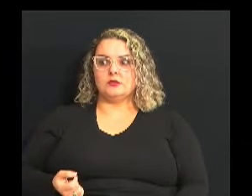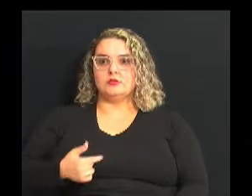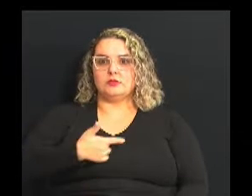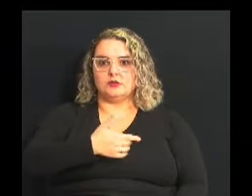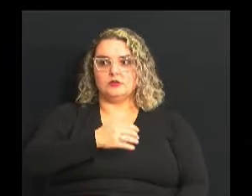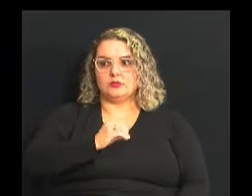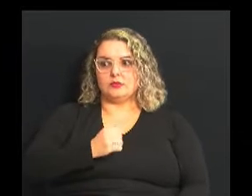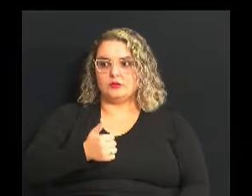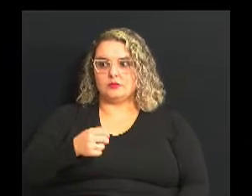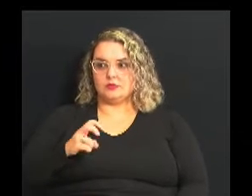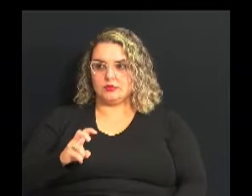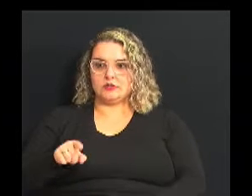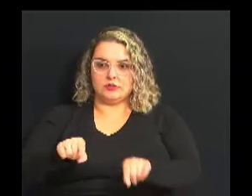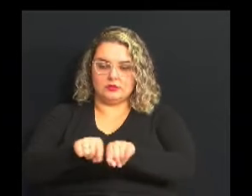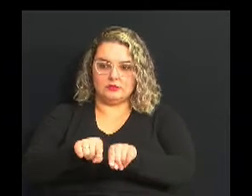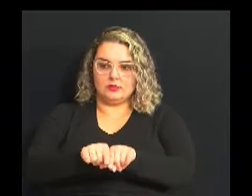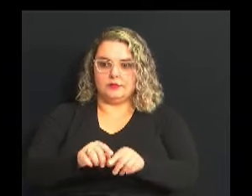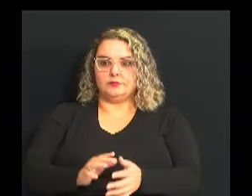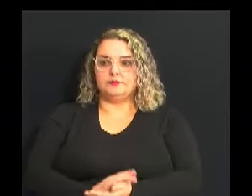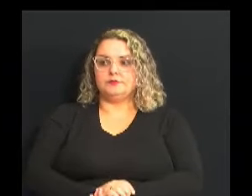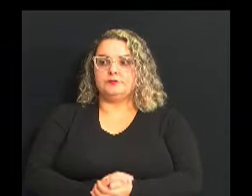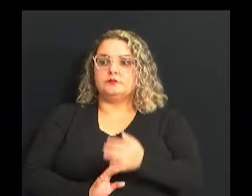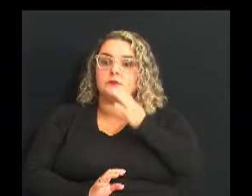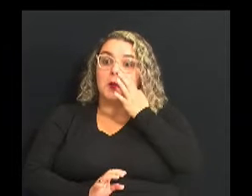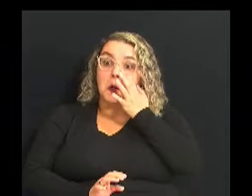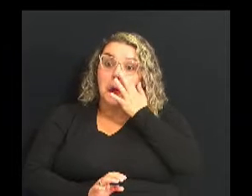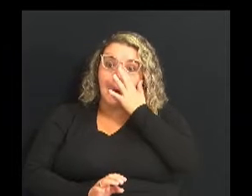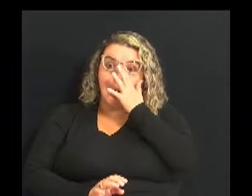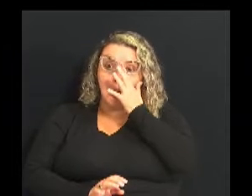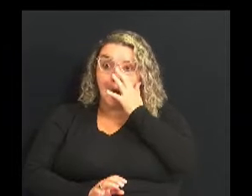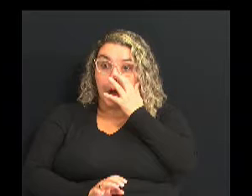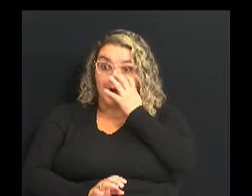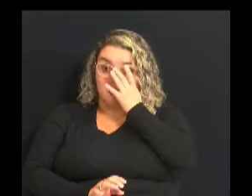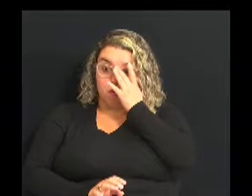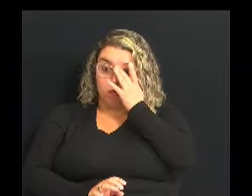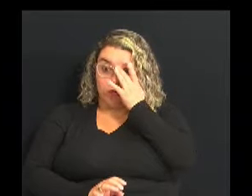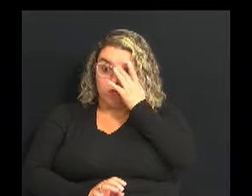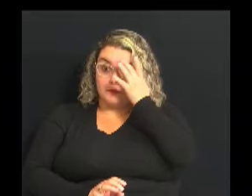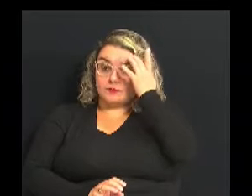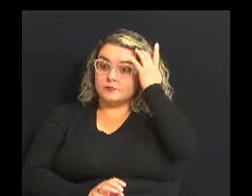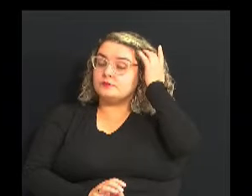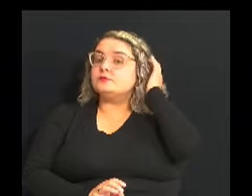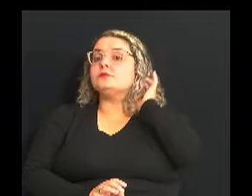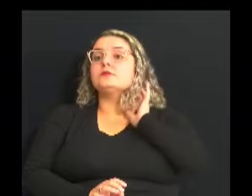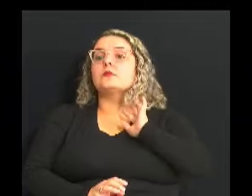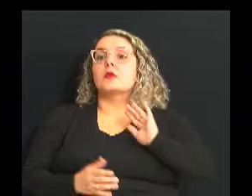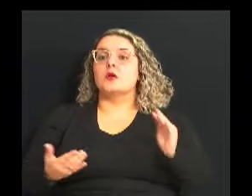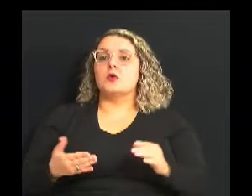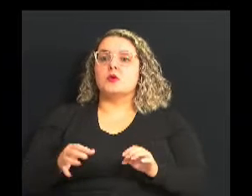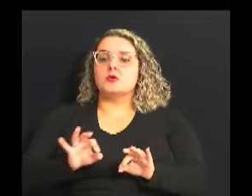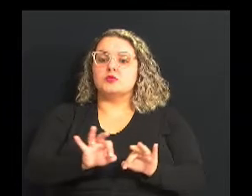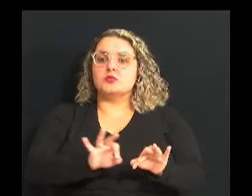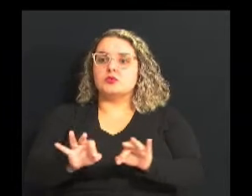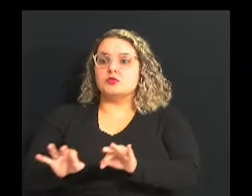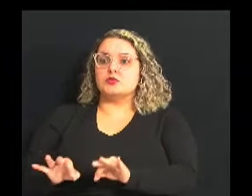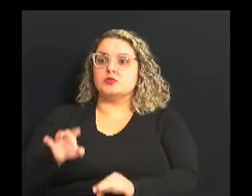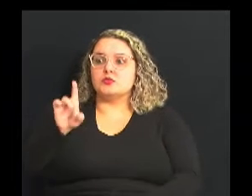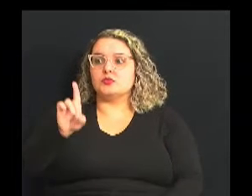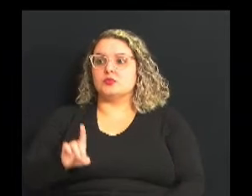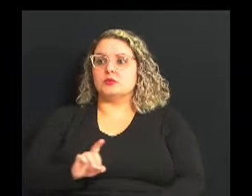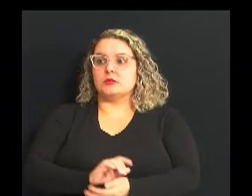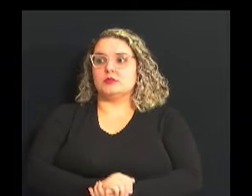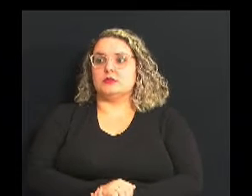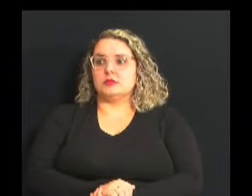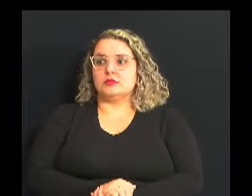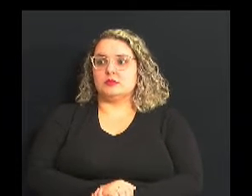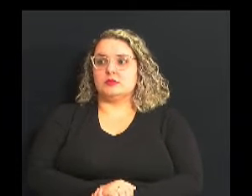2015 também. Hoje, a estrutura, o organograma da diretoria composto